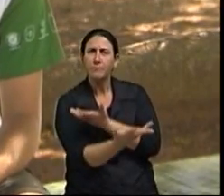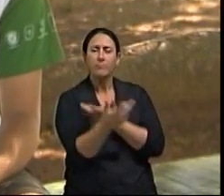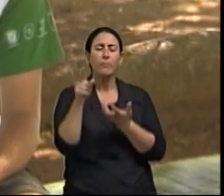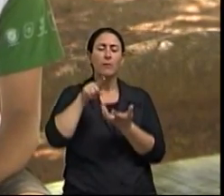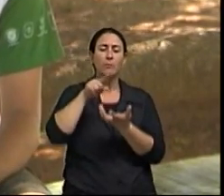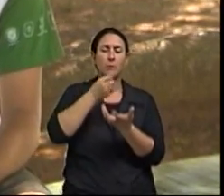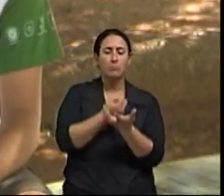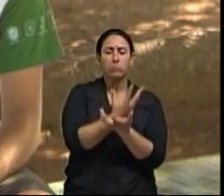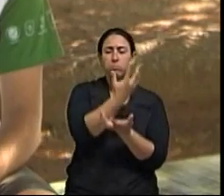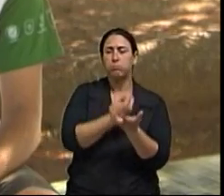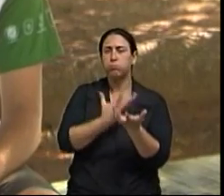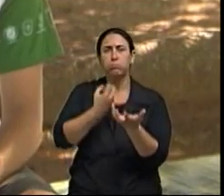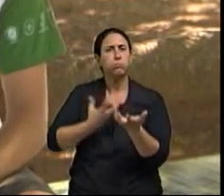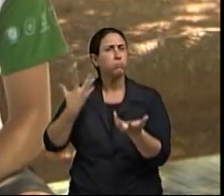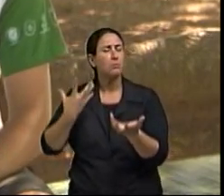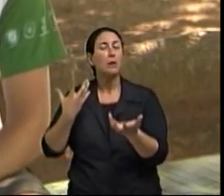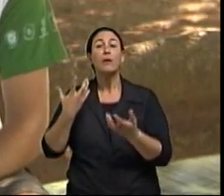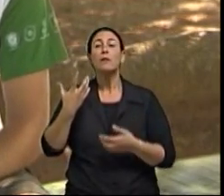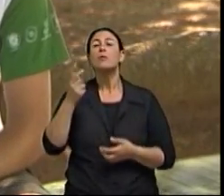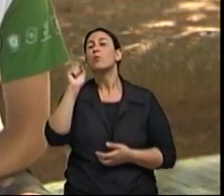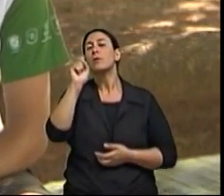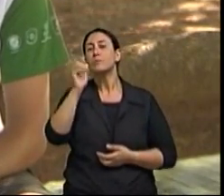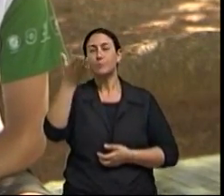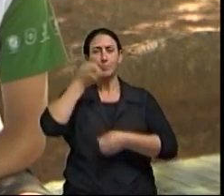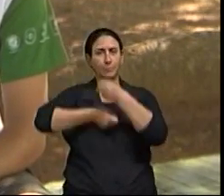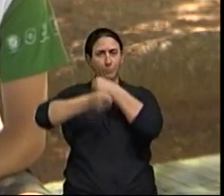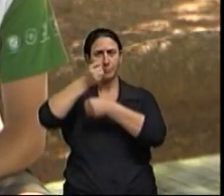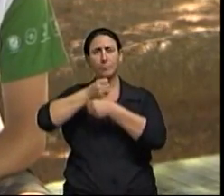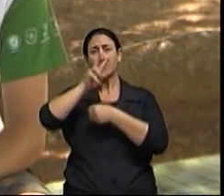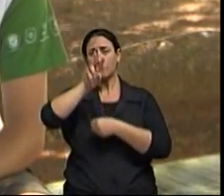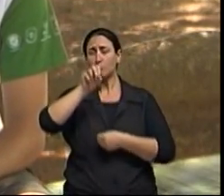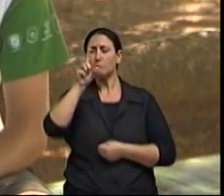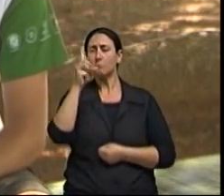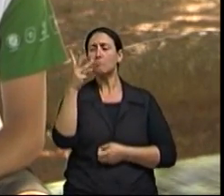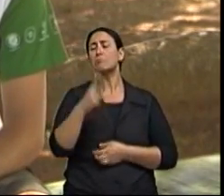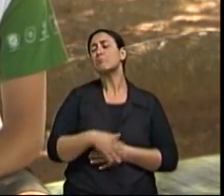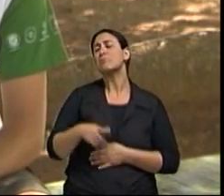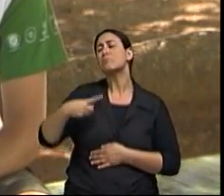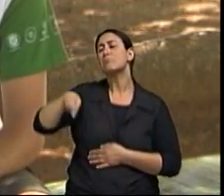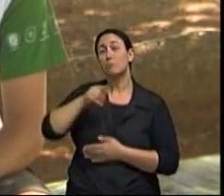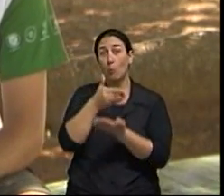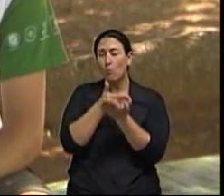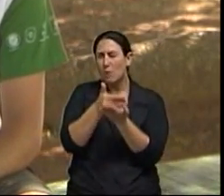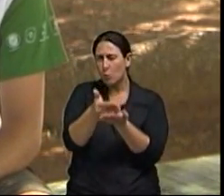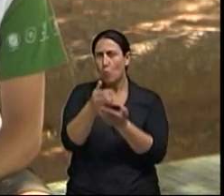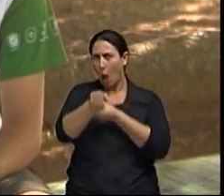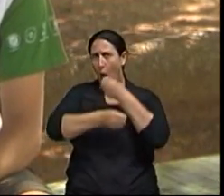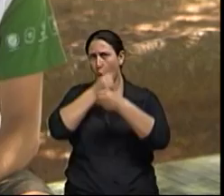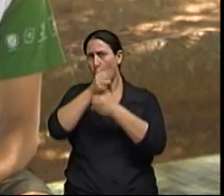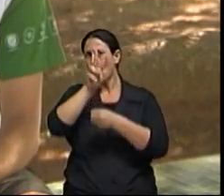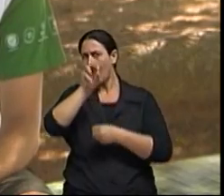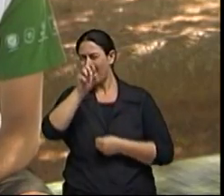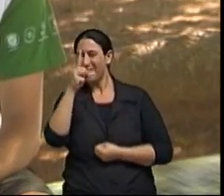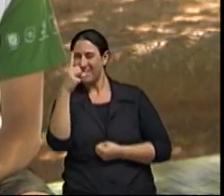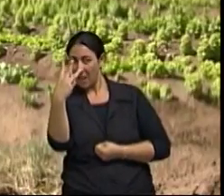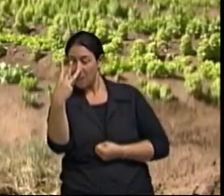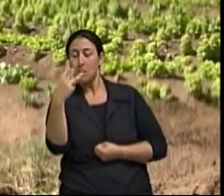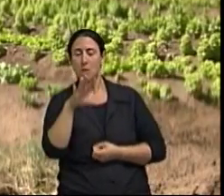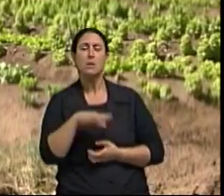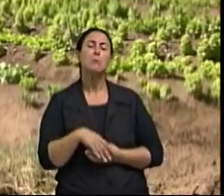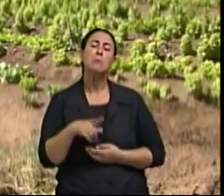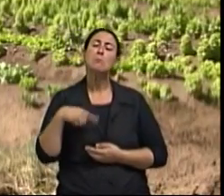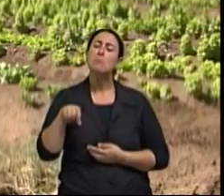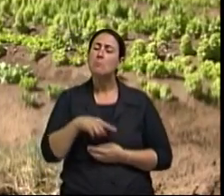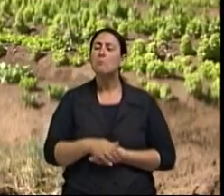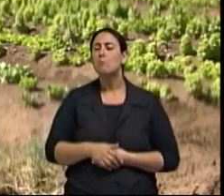de plantas. Por exemplo, em 2013, nós tivemos aqui na fazenda um fenômeno, no início de 2013, que foi muito interessante. Nós